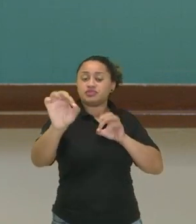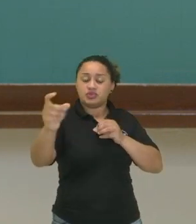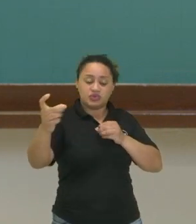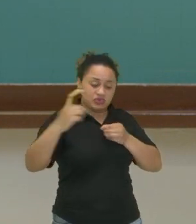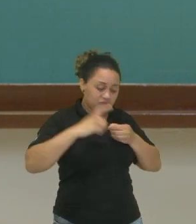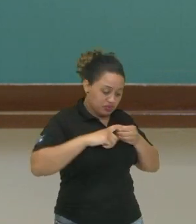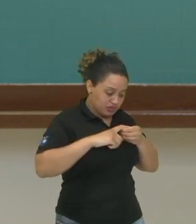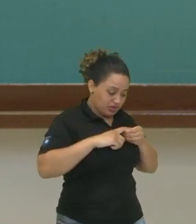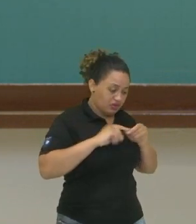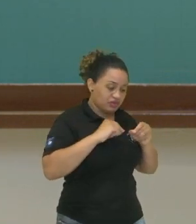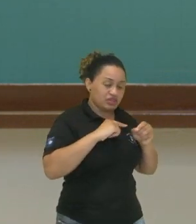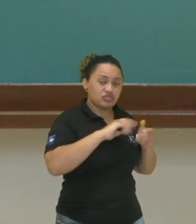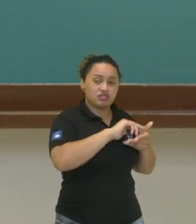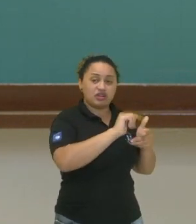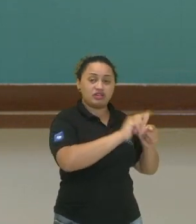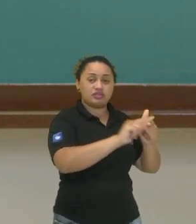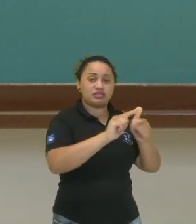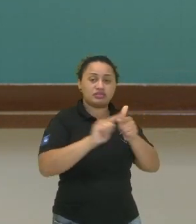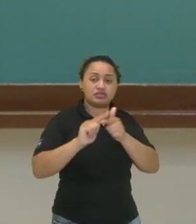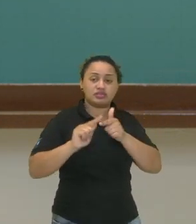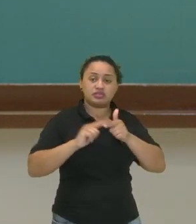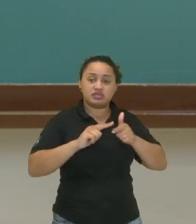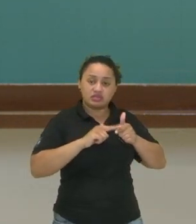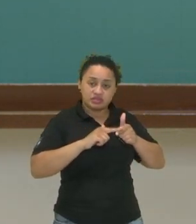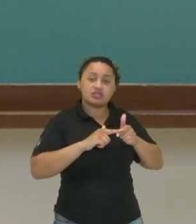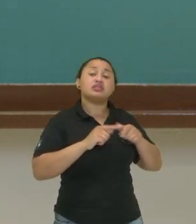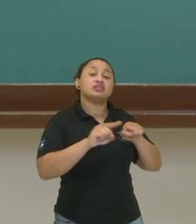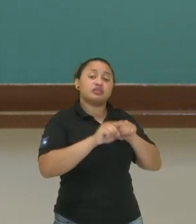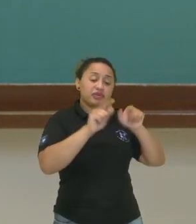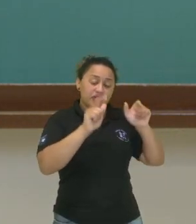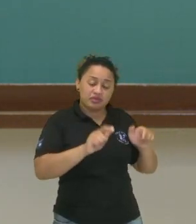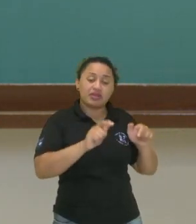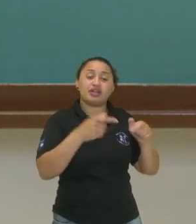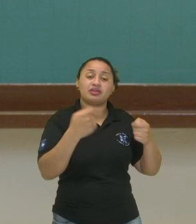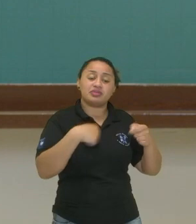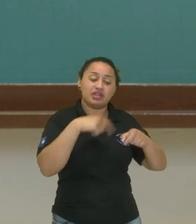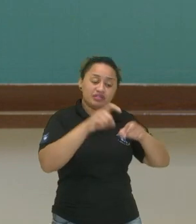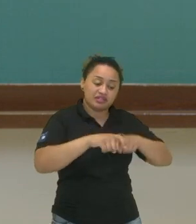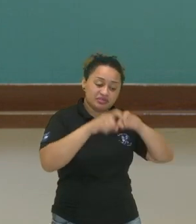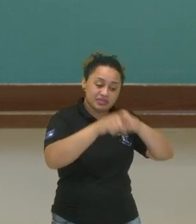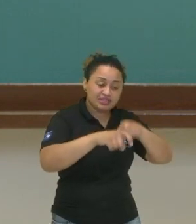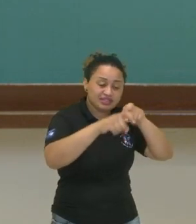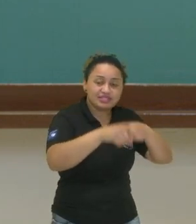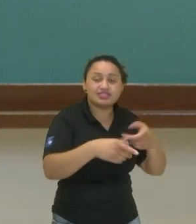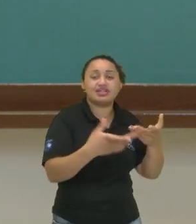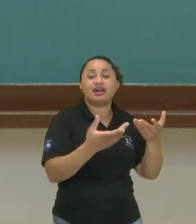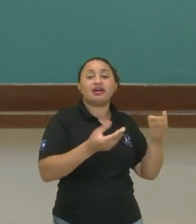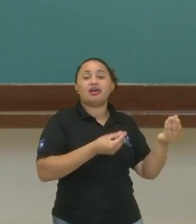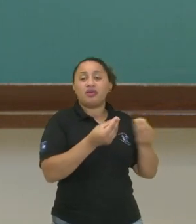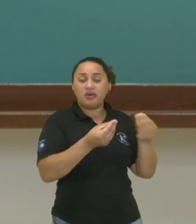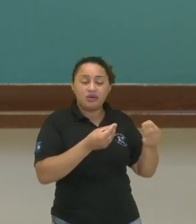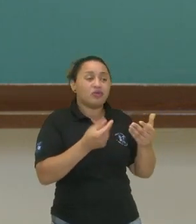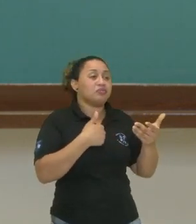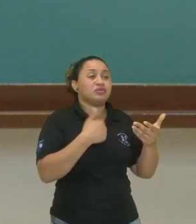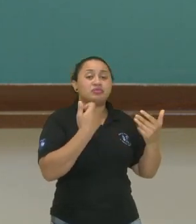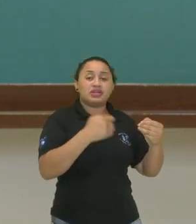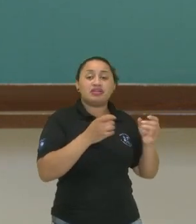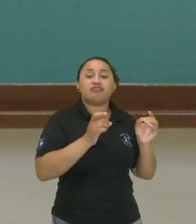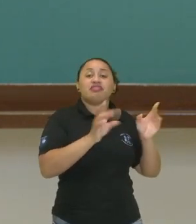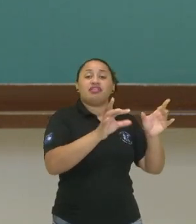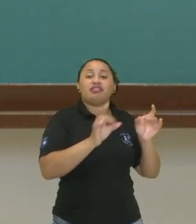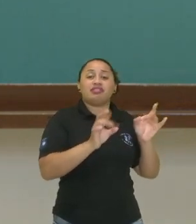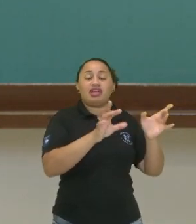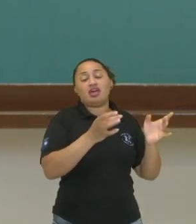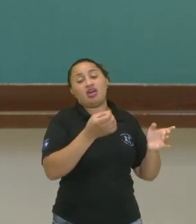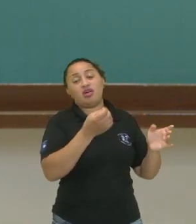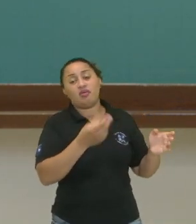voltavam, inclusive, tinha muitos problemas, inclusive com as suas terrinhas, que precisavam plantar, não estava plantado, acabavam, inclusive, tendo que vender,